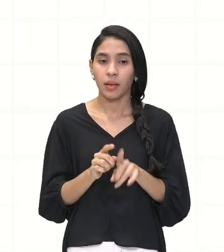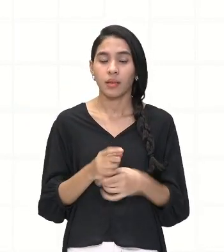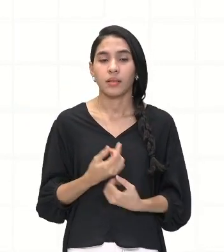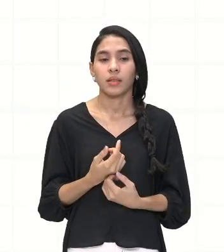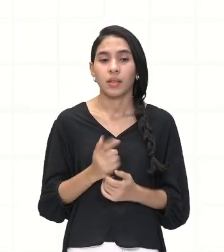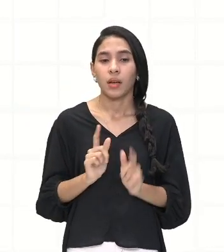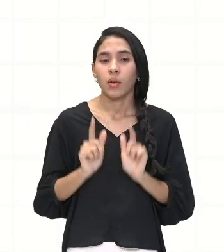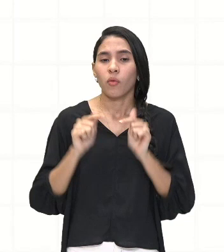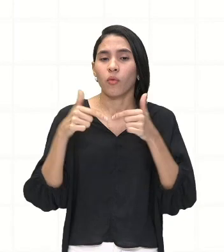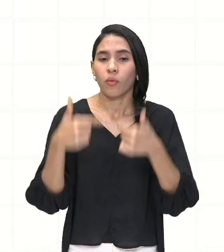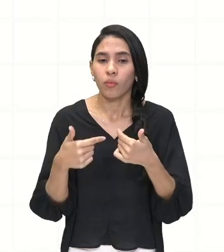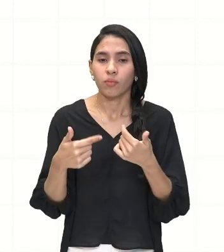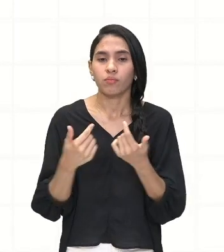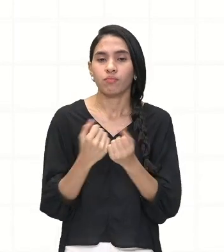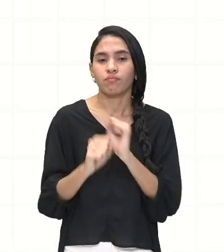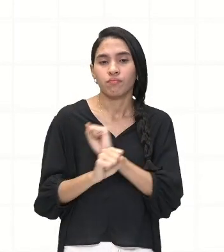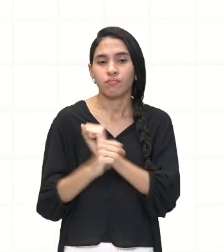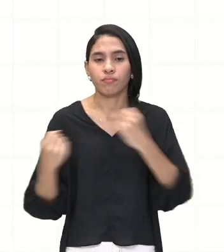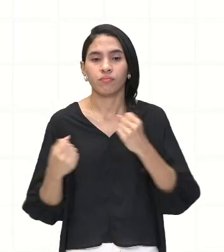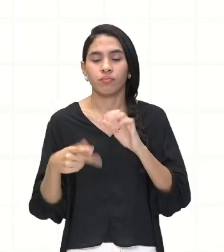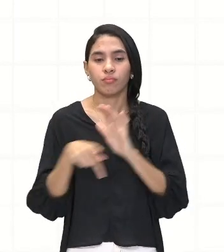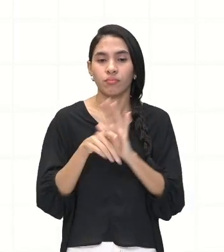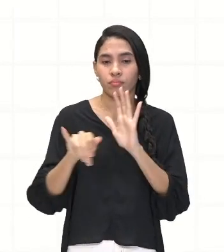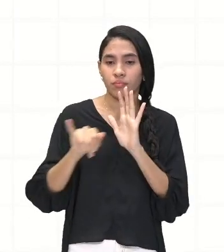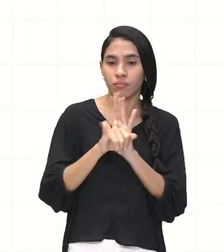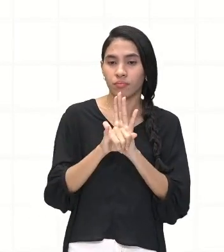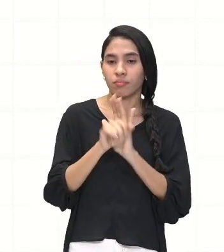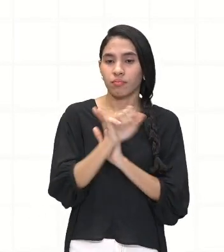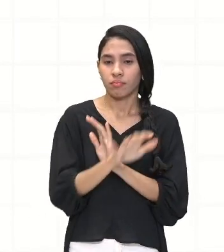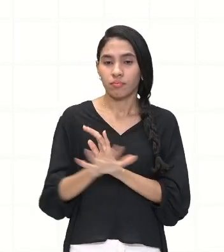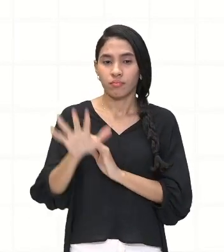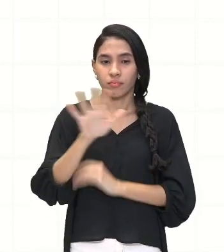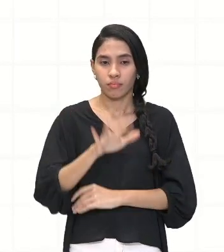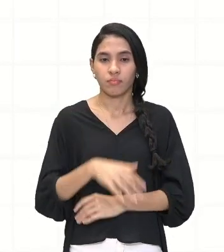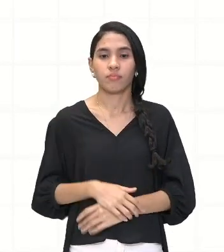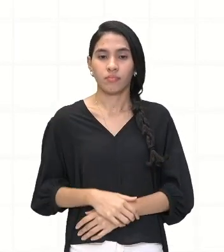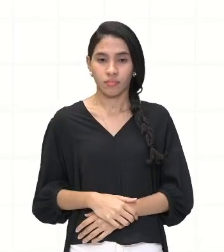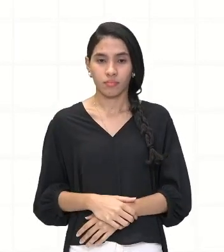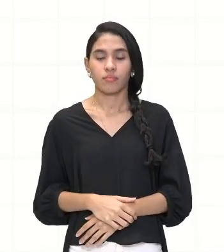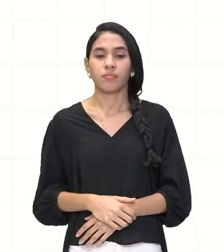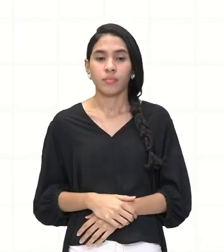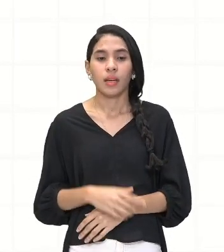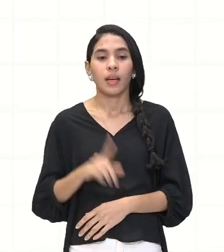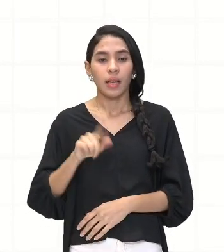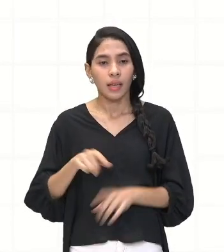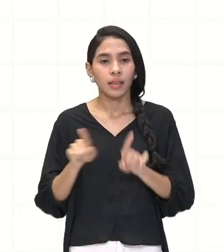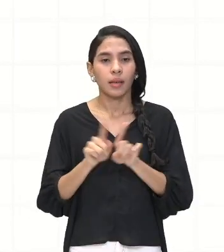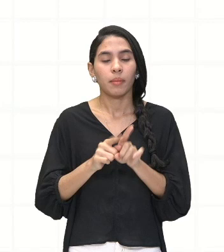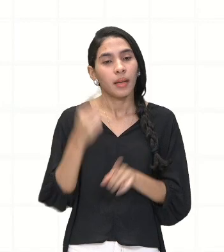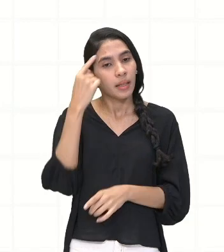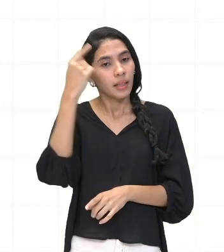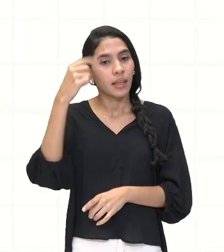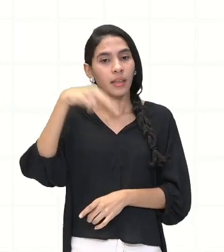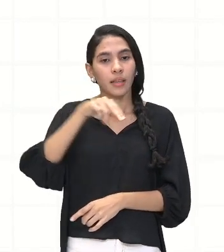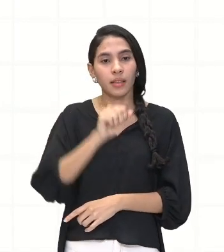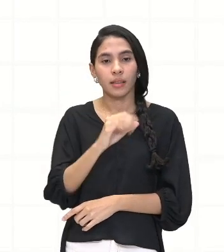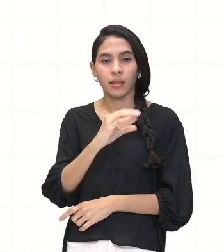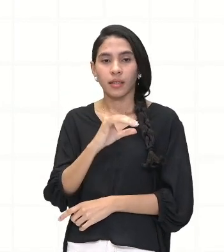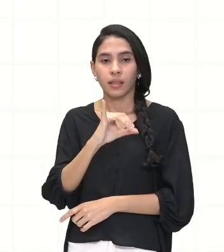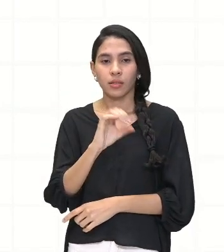de destruição da identidade cultural são uns dos ideais